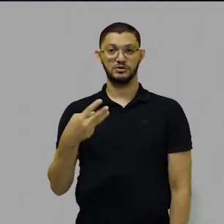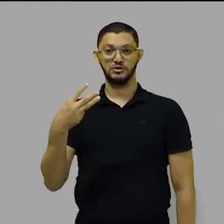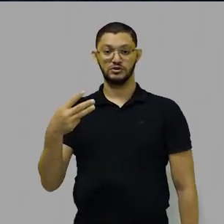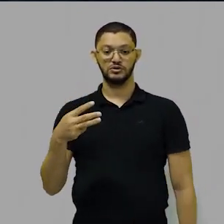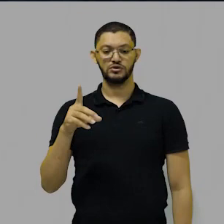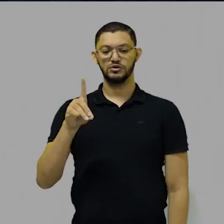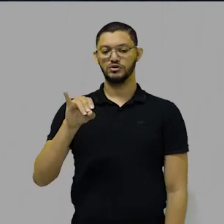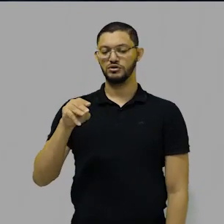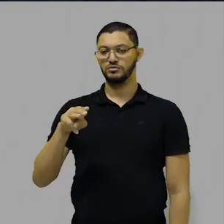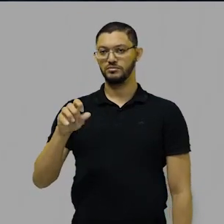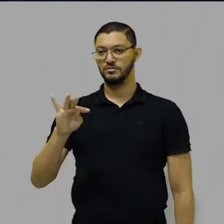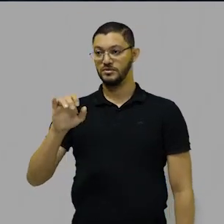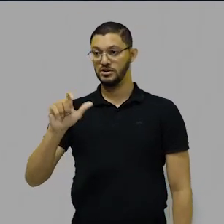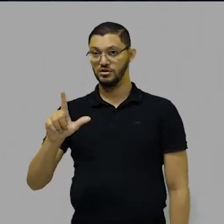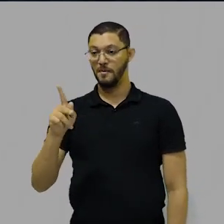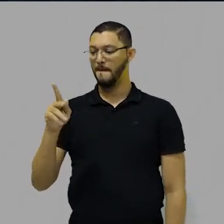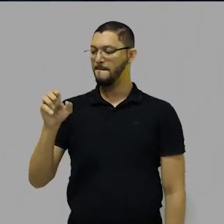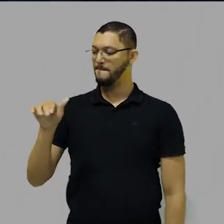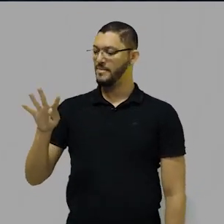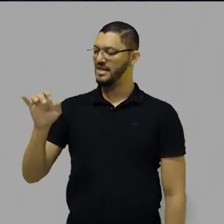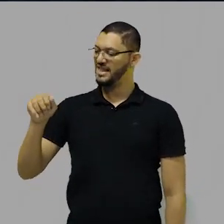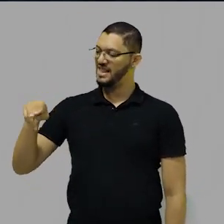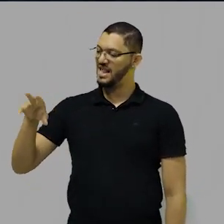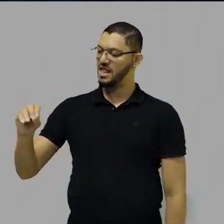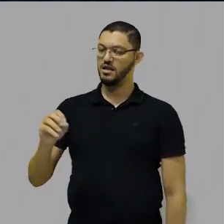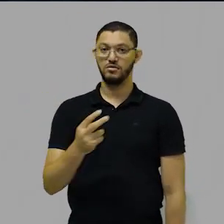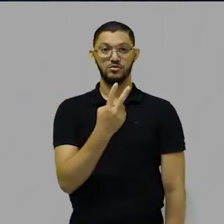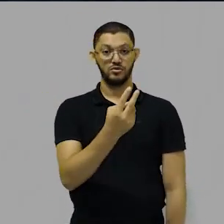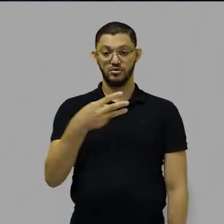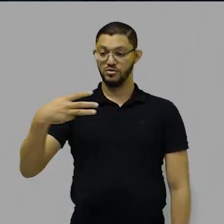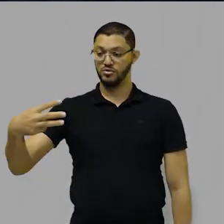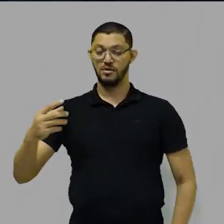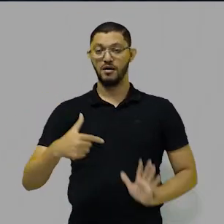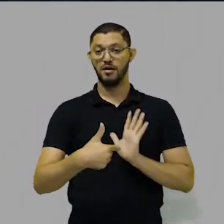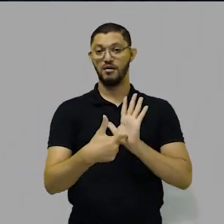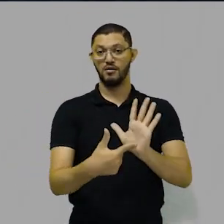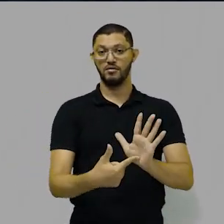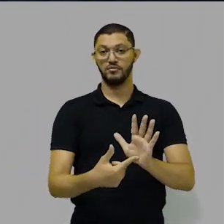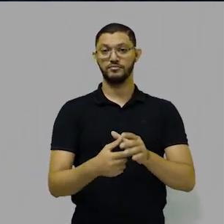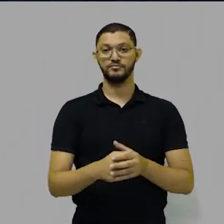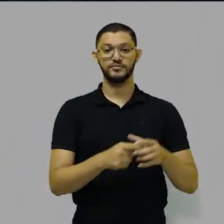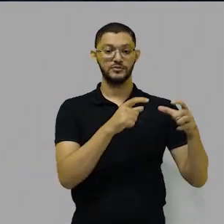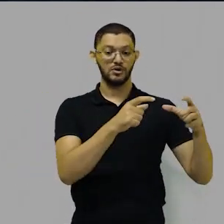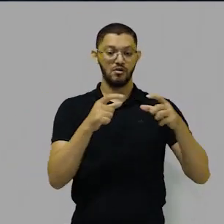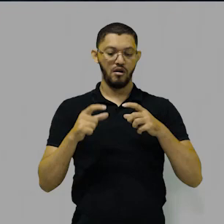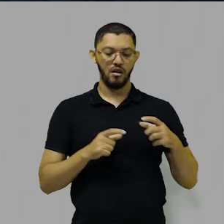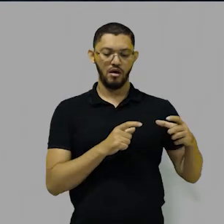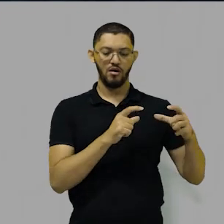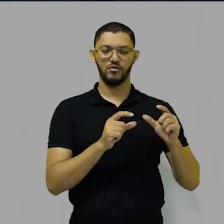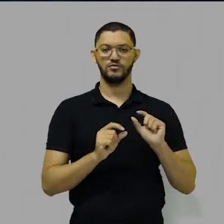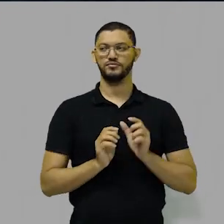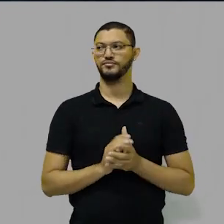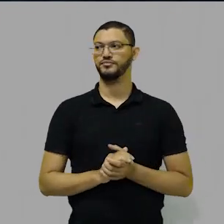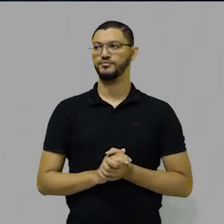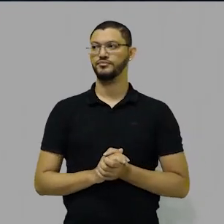2,3 dimetilpentano. O 2 e o 3 vão indicar as posições